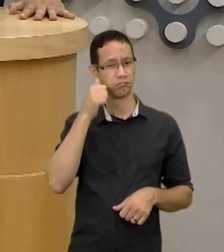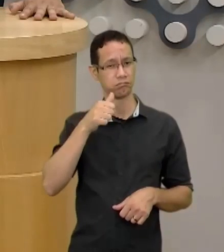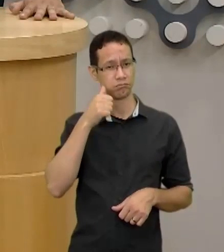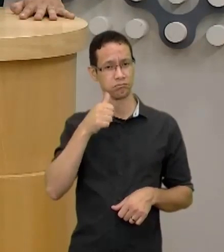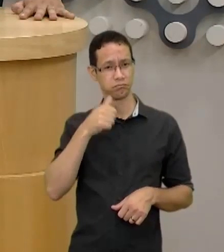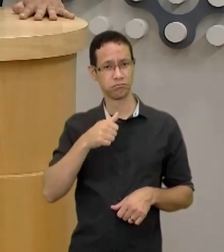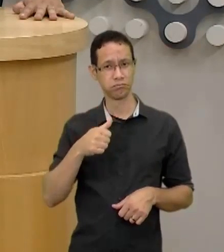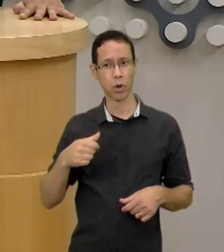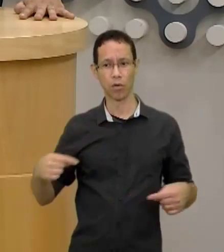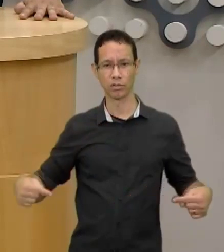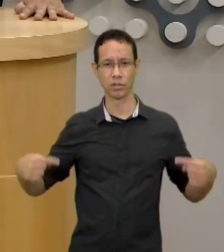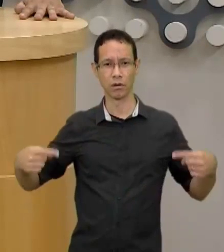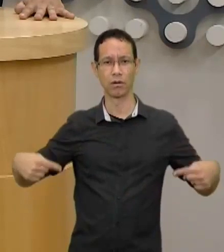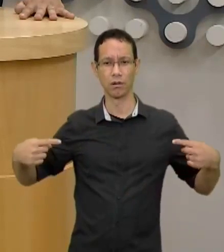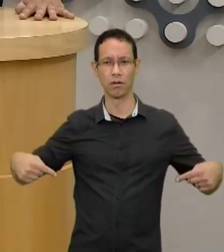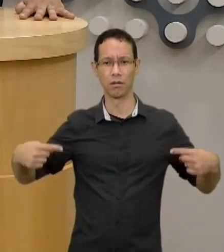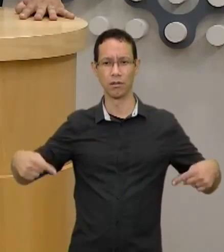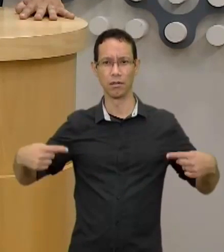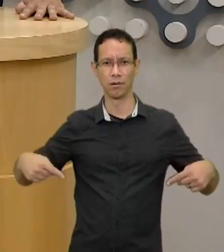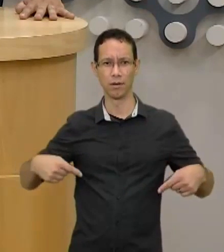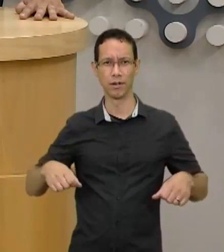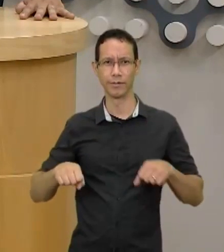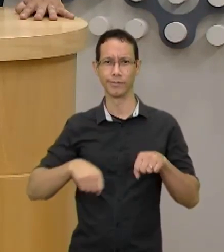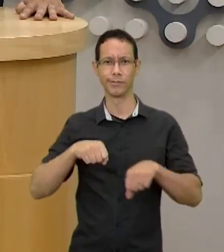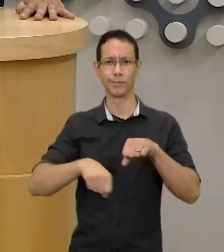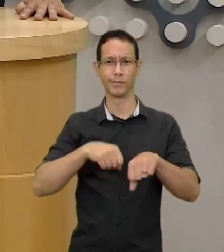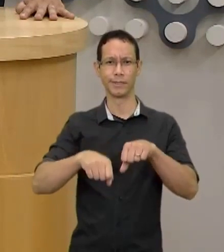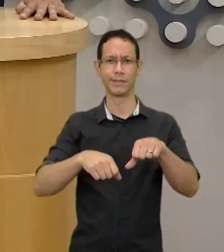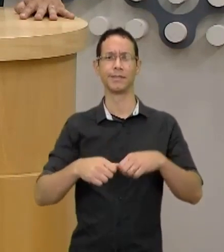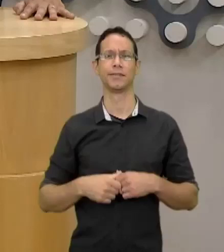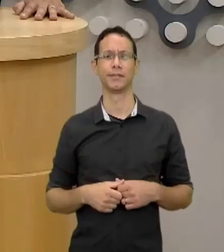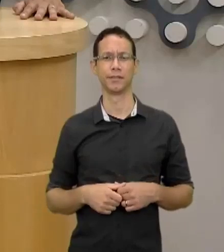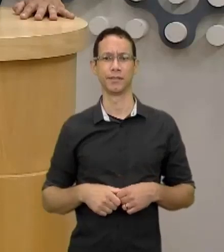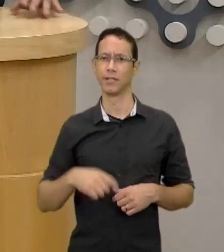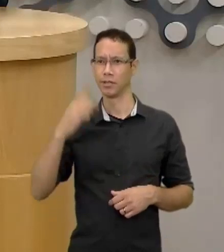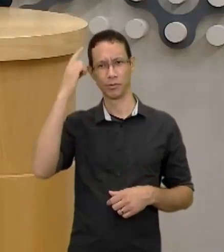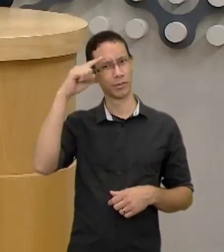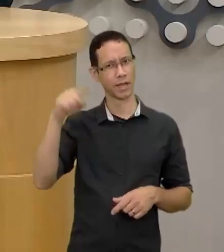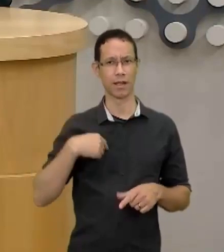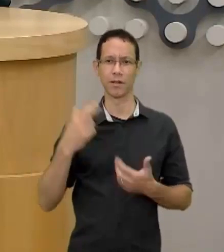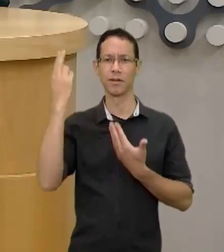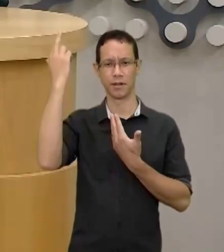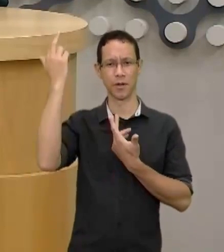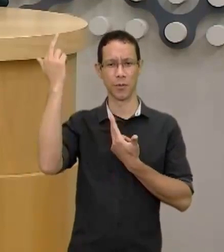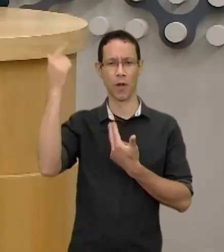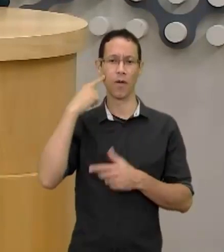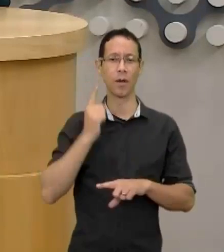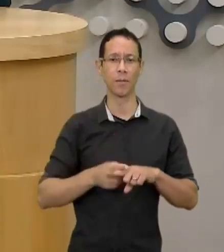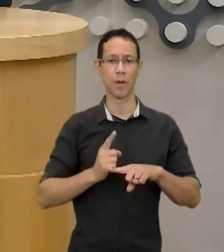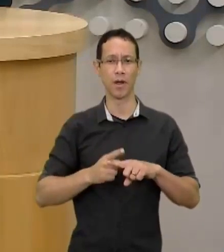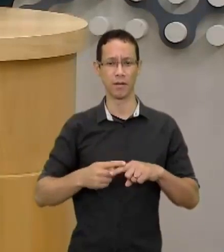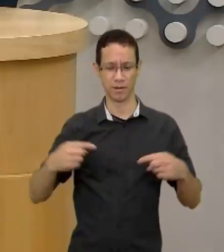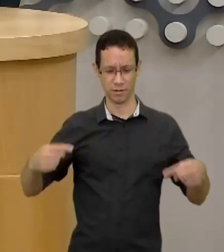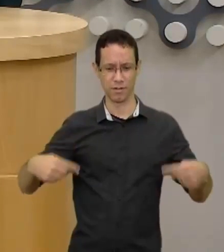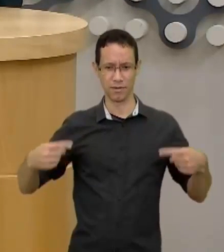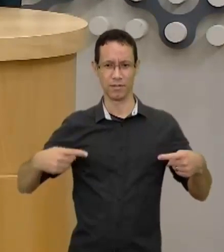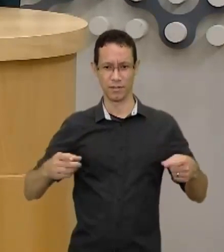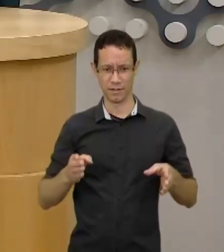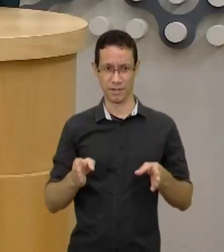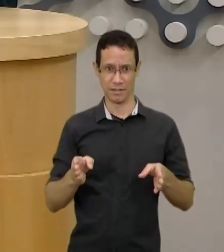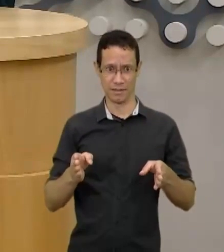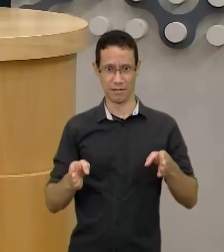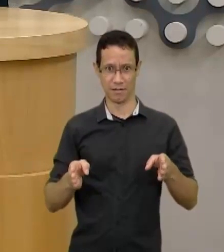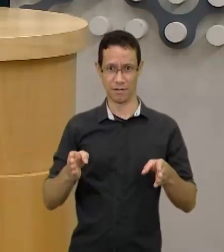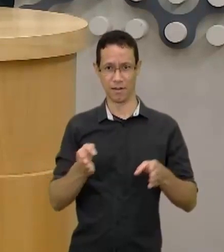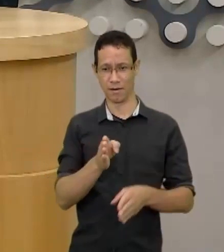com rodinha. Uma adulta. Então, esse seria eu. Acho que daí eu cairia, porque eu não sei. Na verdade, eu acho que a rodinha ela ensina você a se